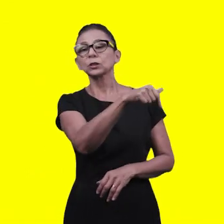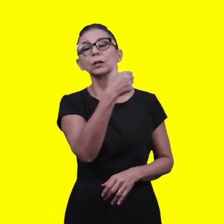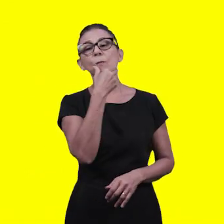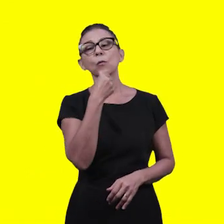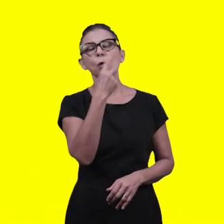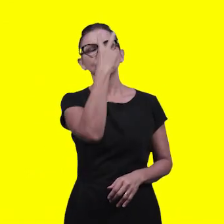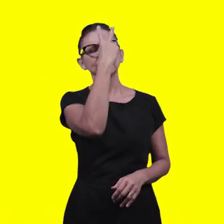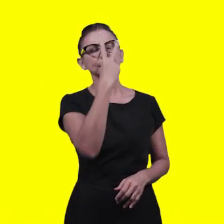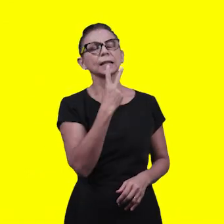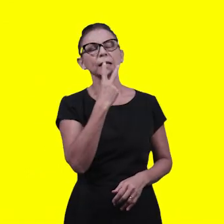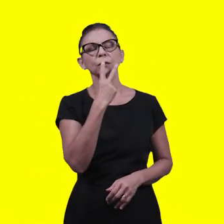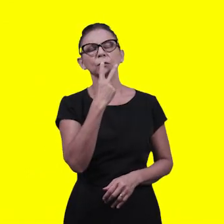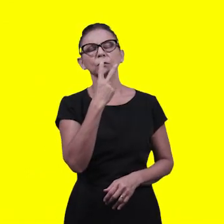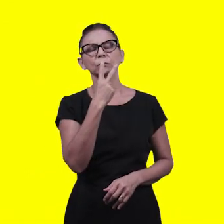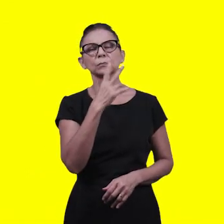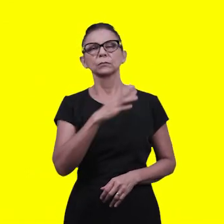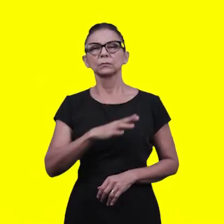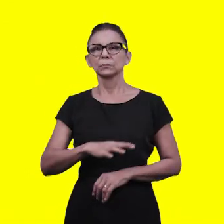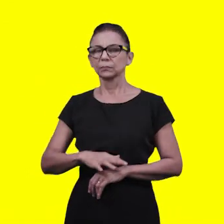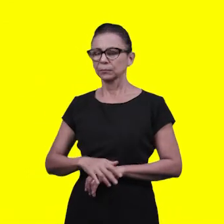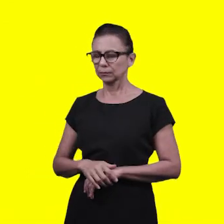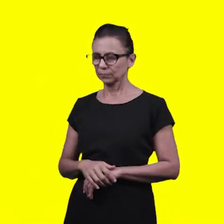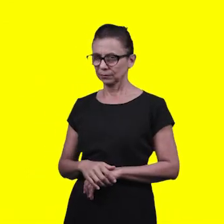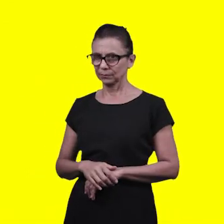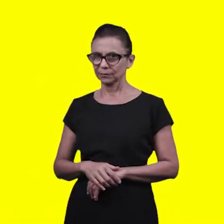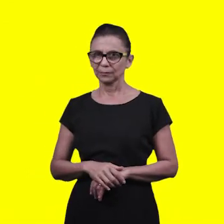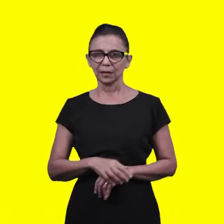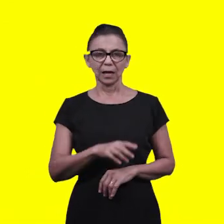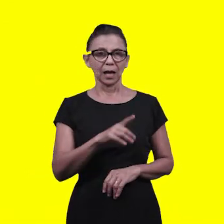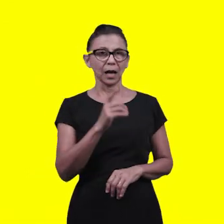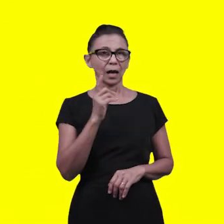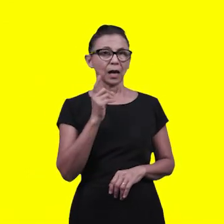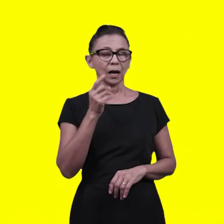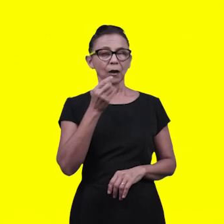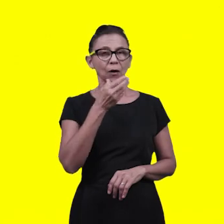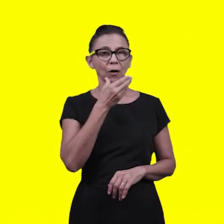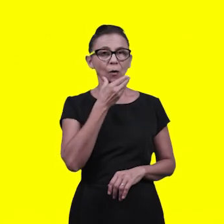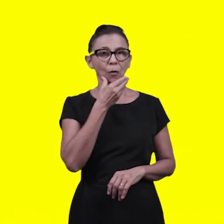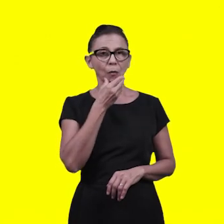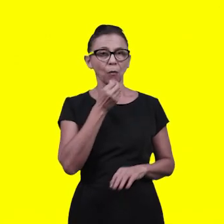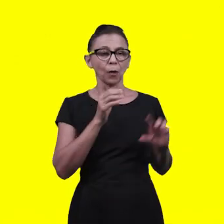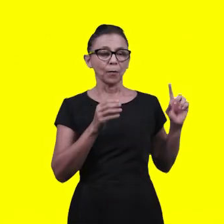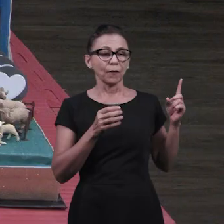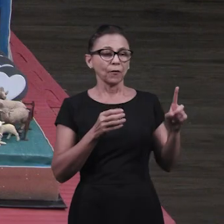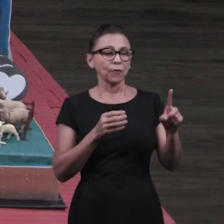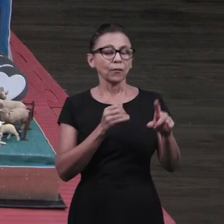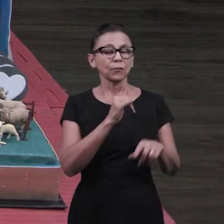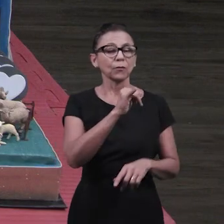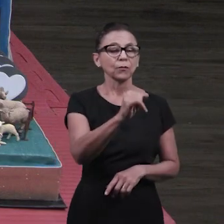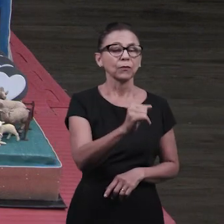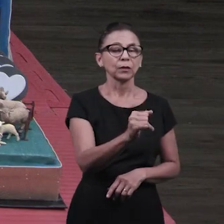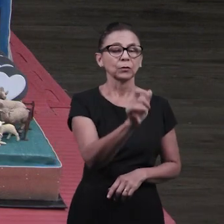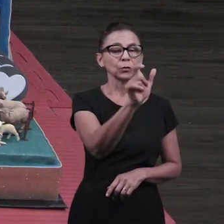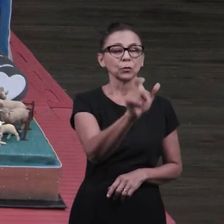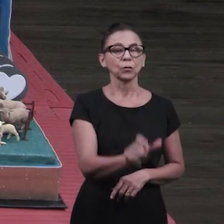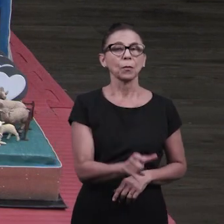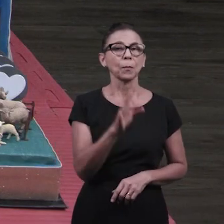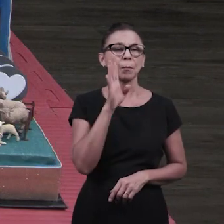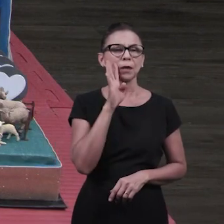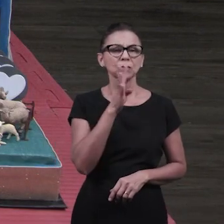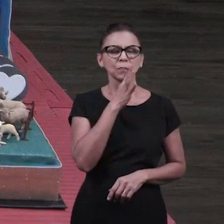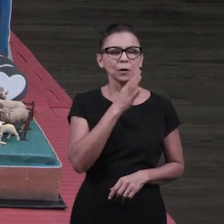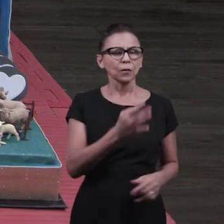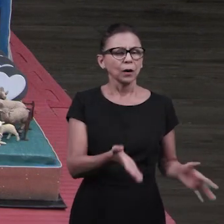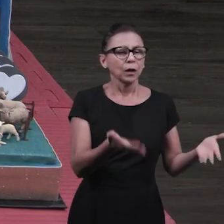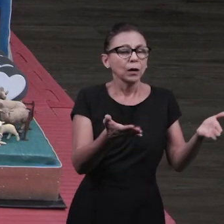ânimo, levanta-te, que ele te chama. Glória a Jesus! Um dia,